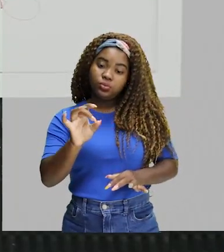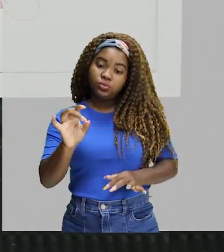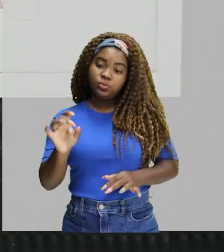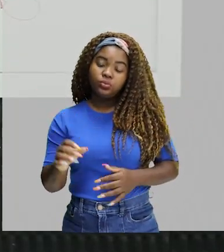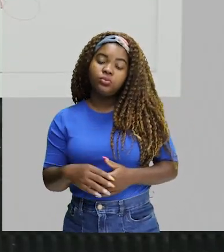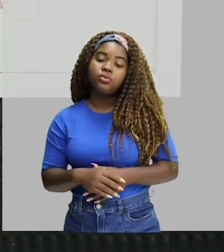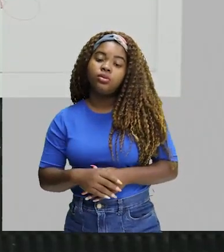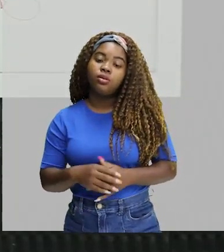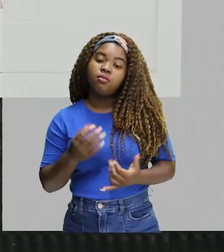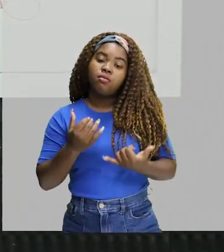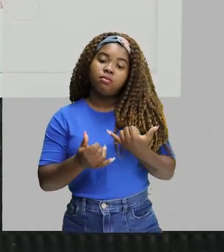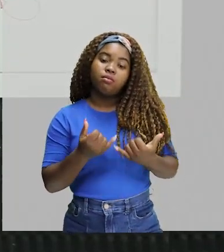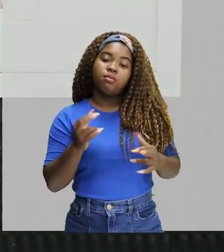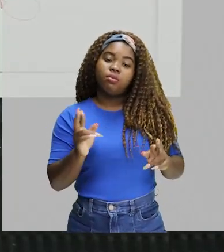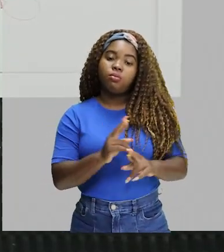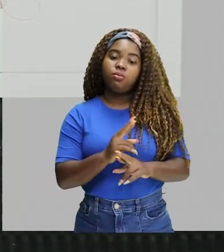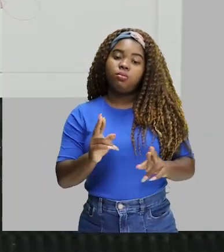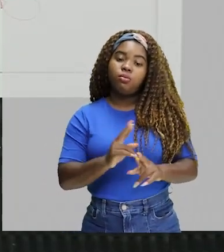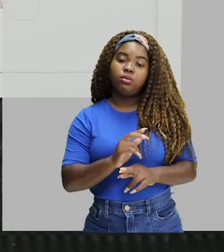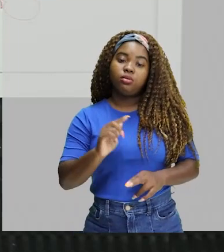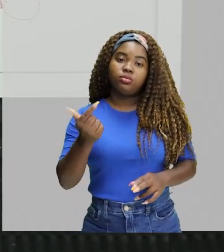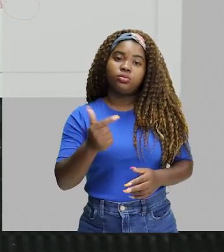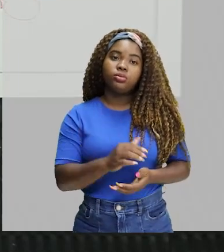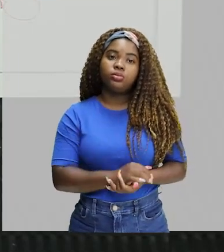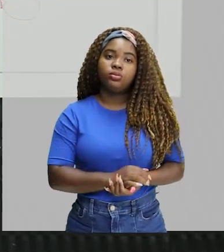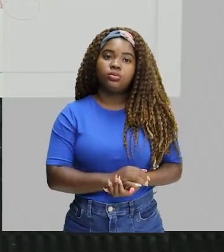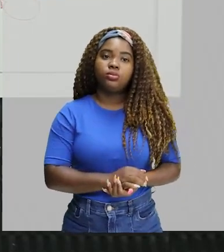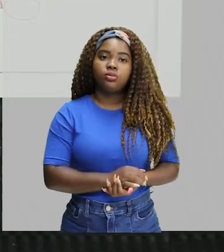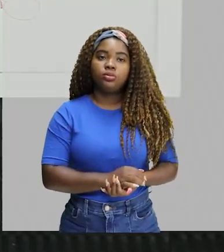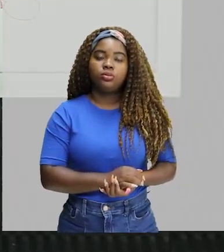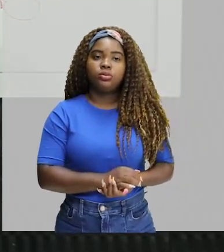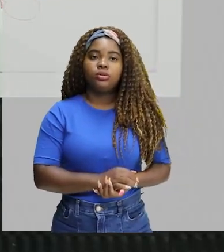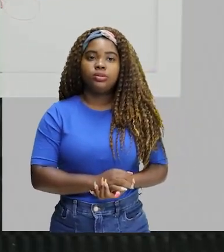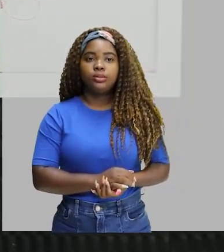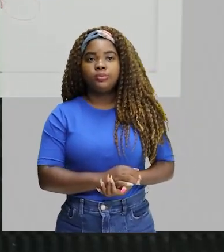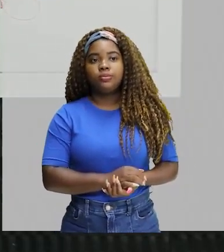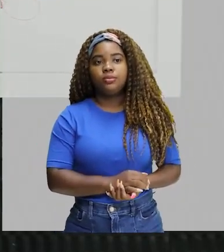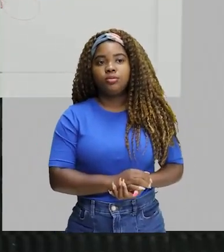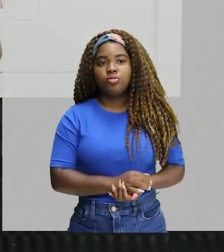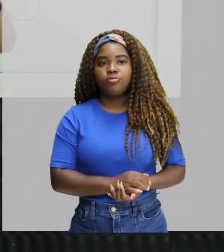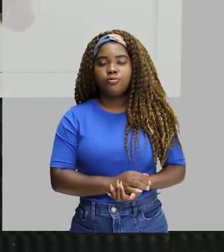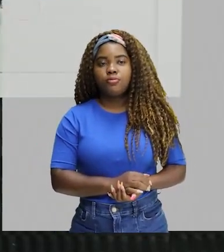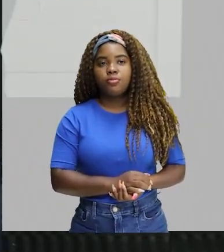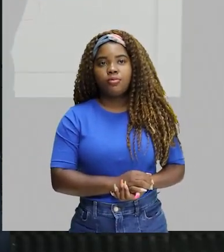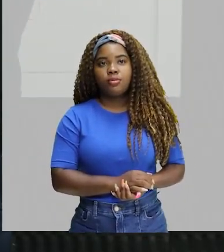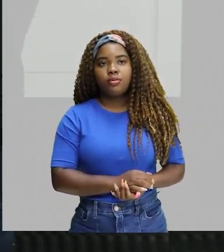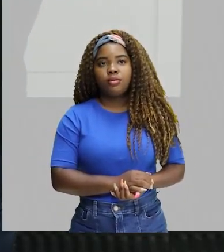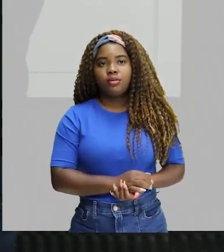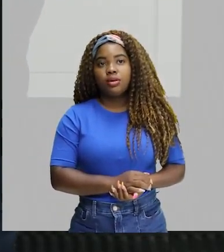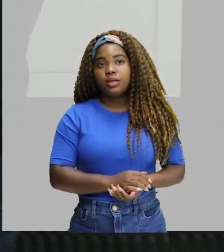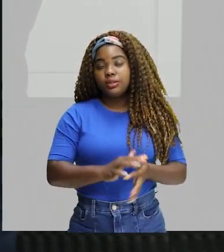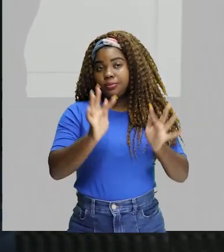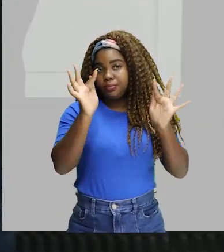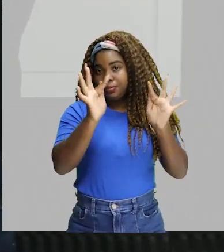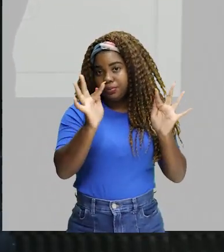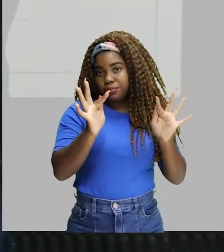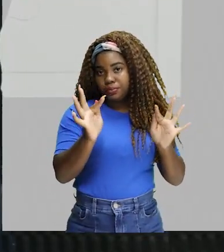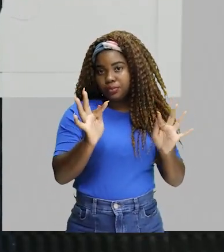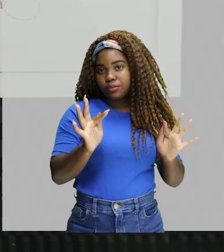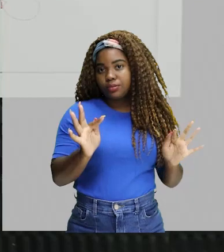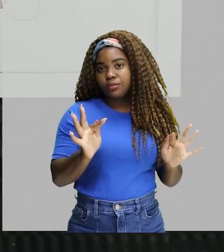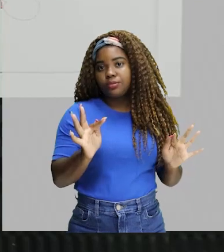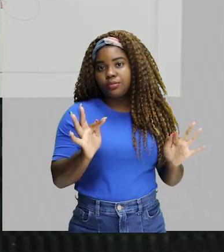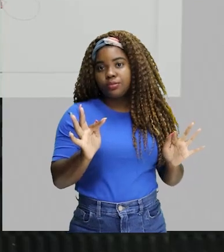algo bem parecido em relação ao outro, tá? Só uma advertência básica que esta felicidade,